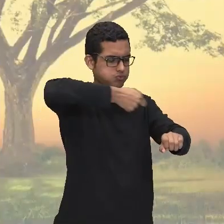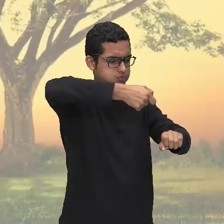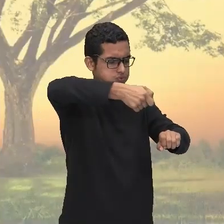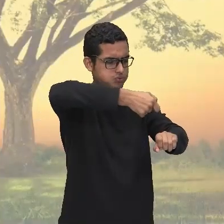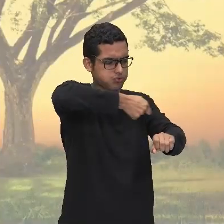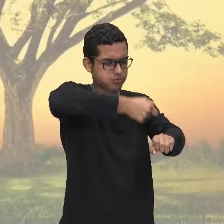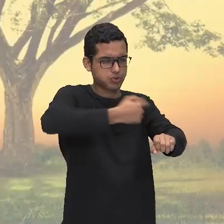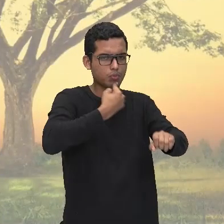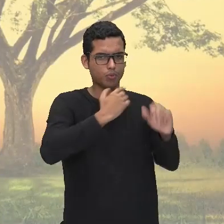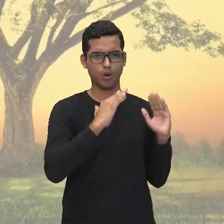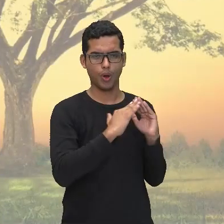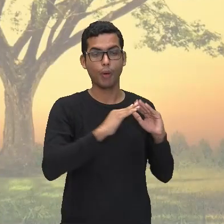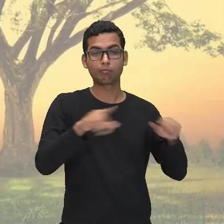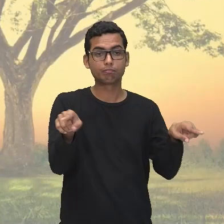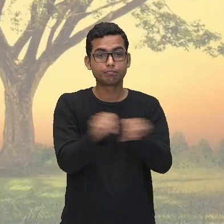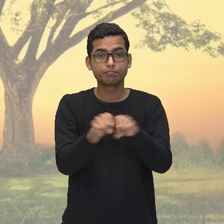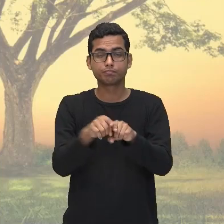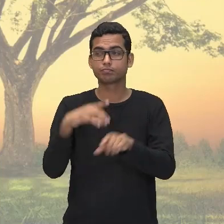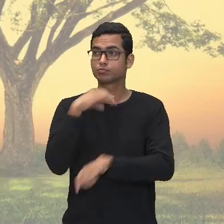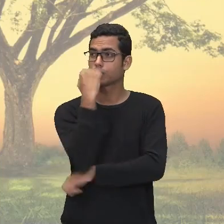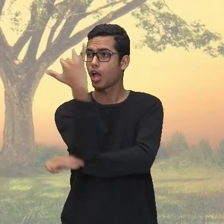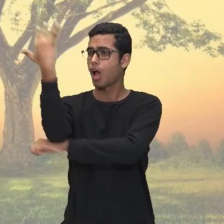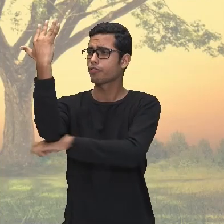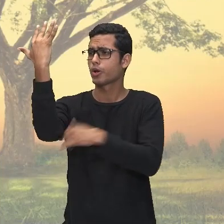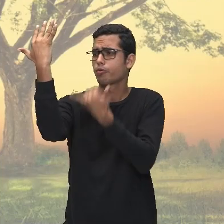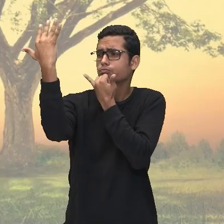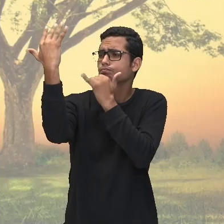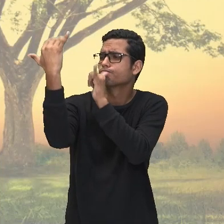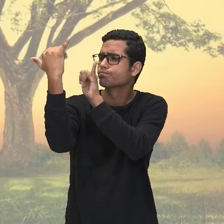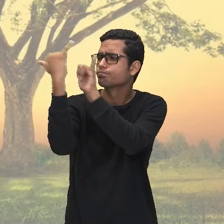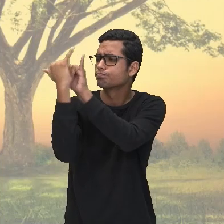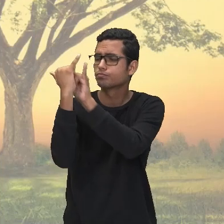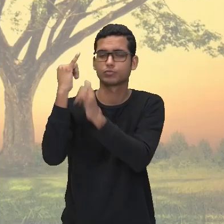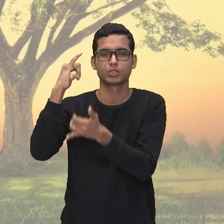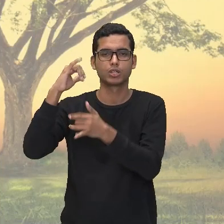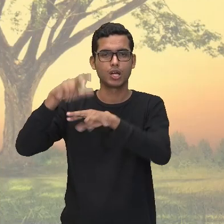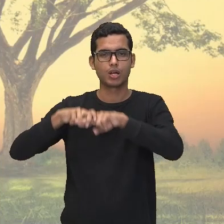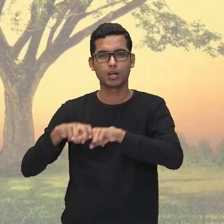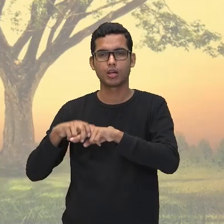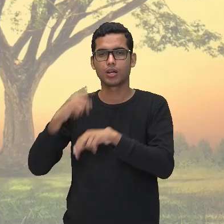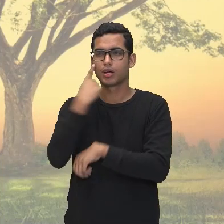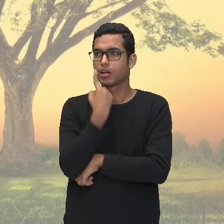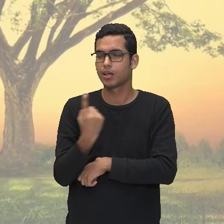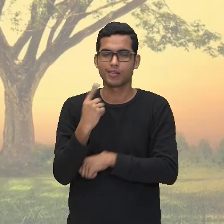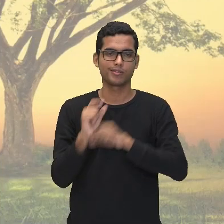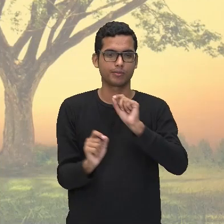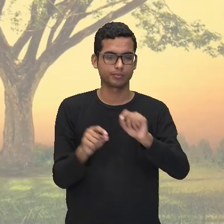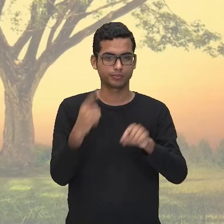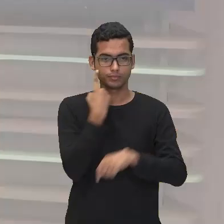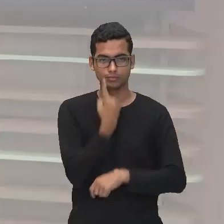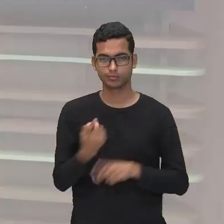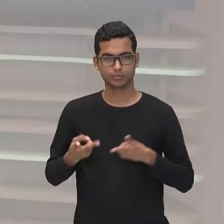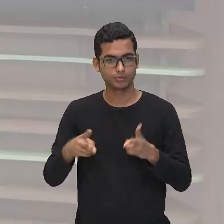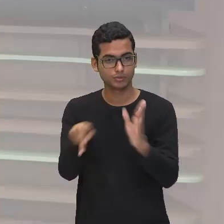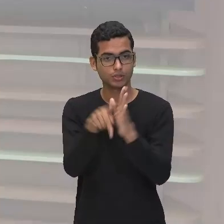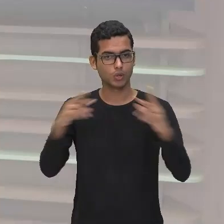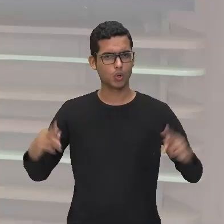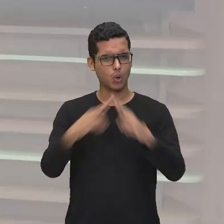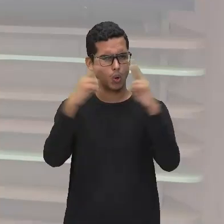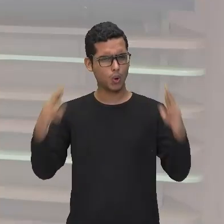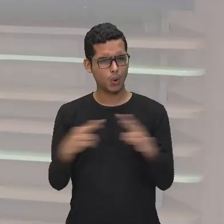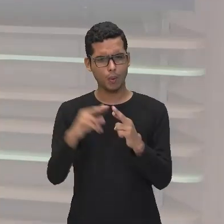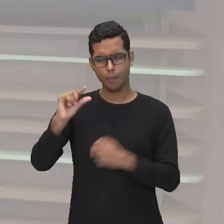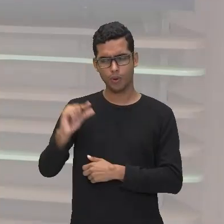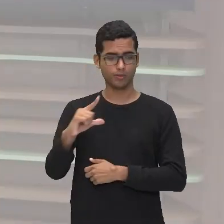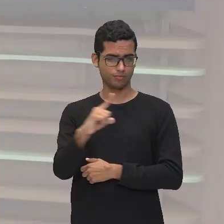a terminação, né? Então, você observa que tem poucas rimas, mas tem. Então,